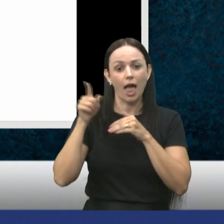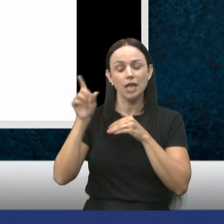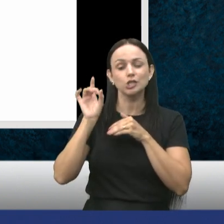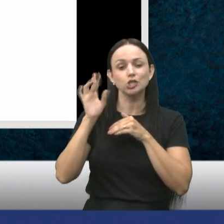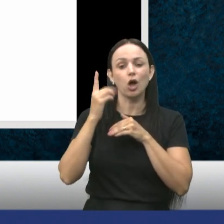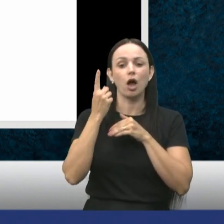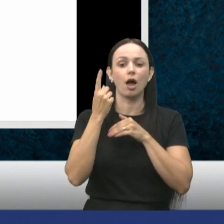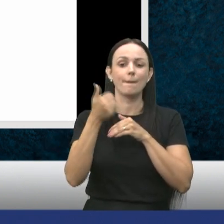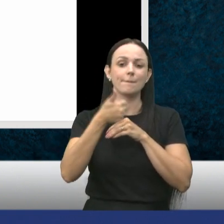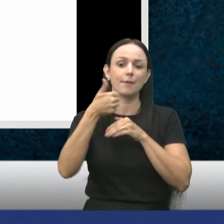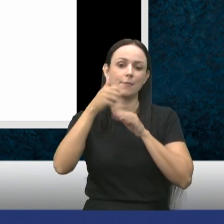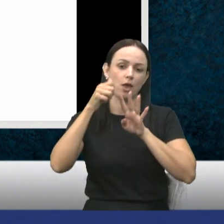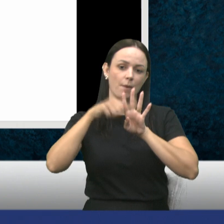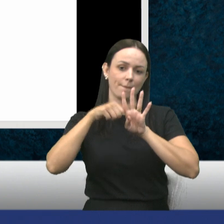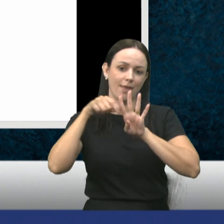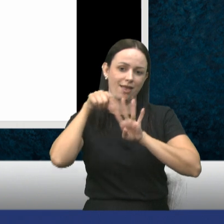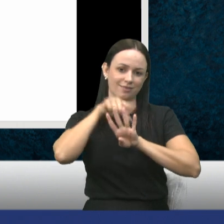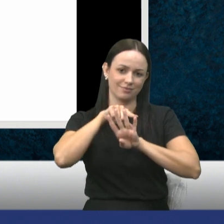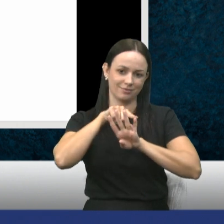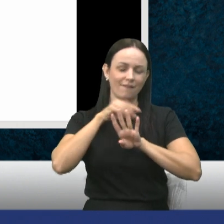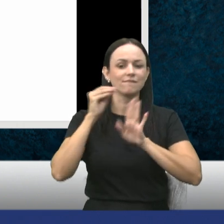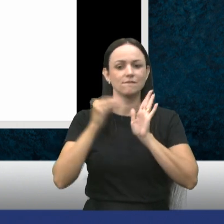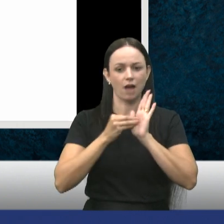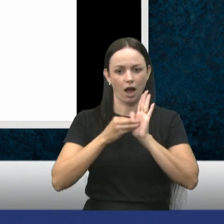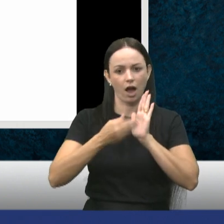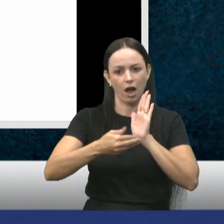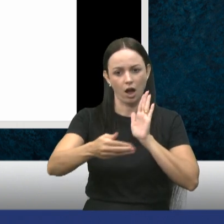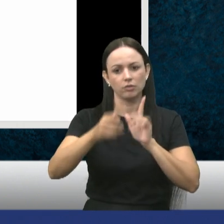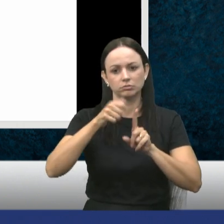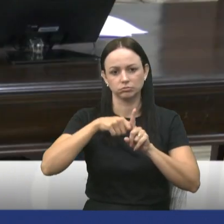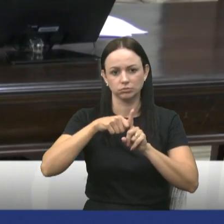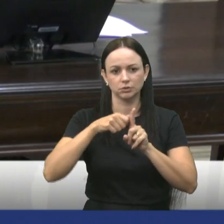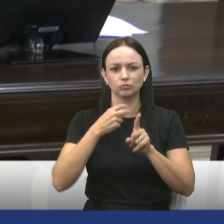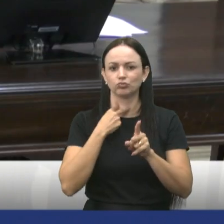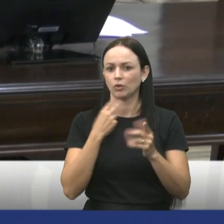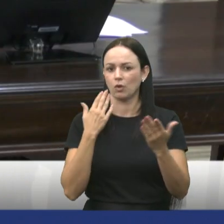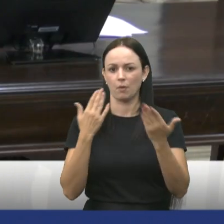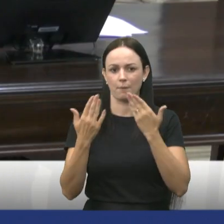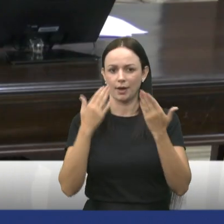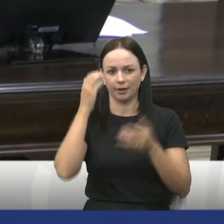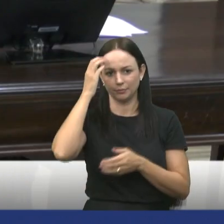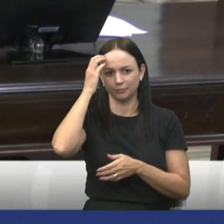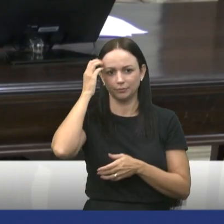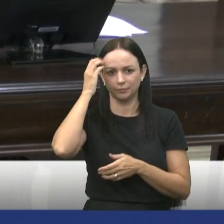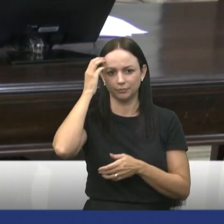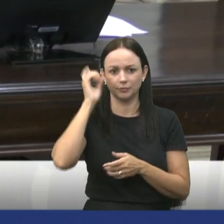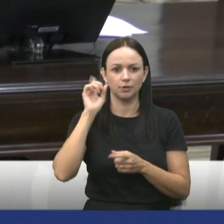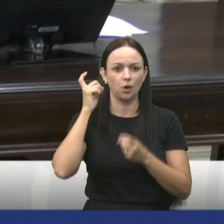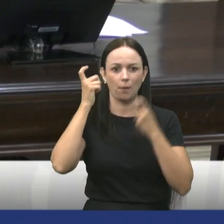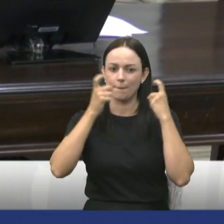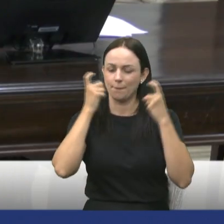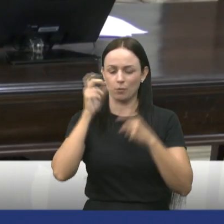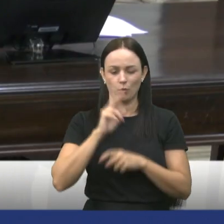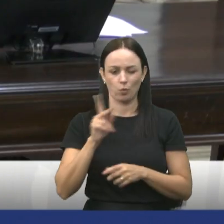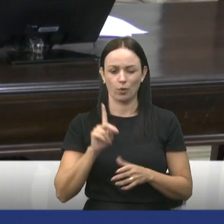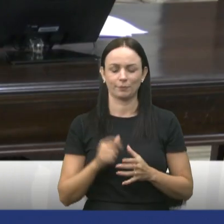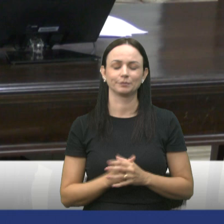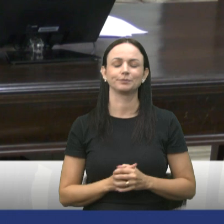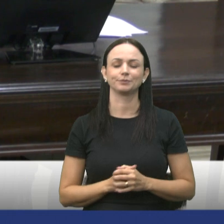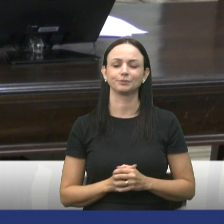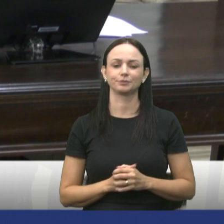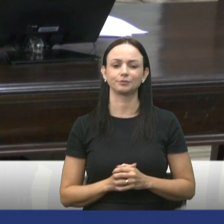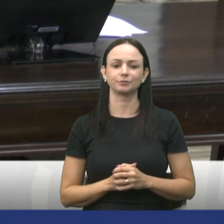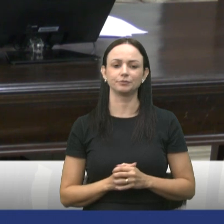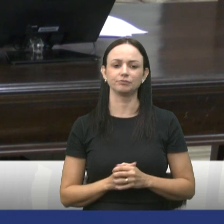quadrimestre. Então, não tem nem como fazer uma comparação. Não é preocupante.